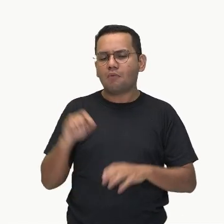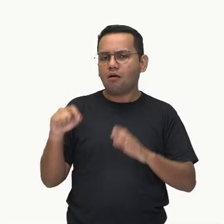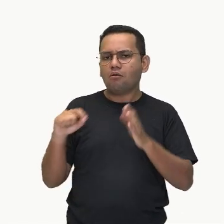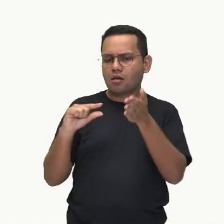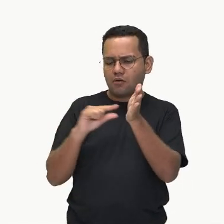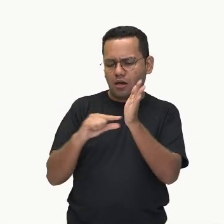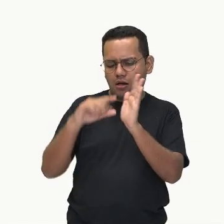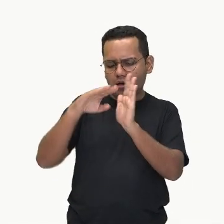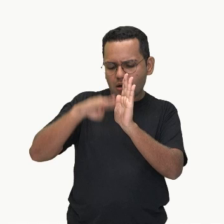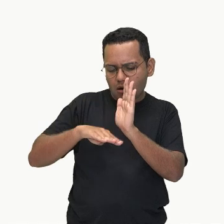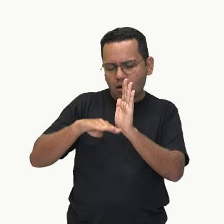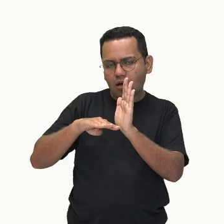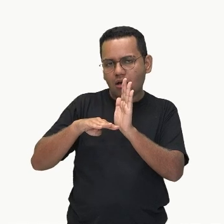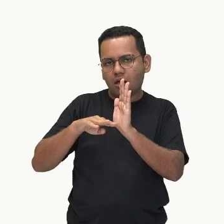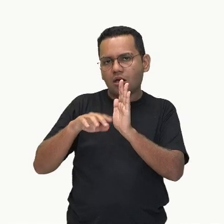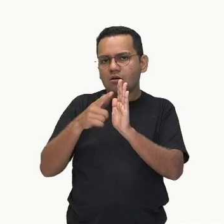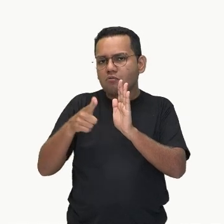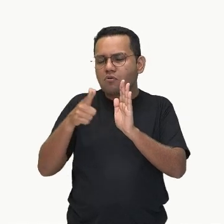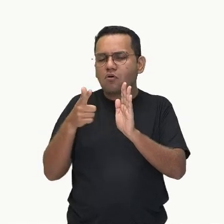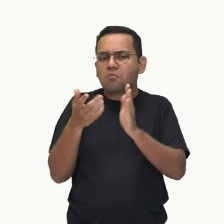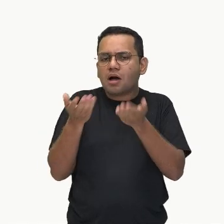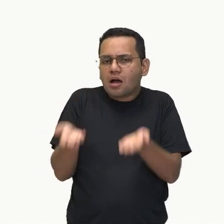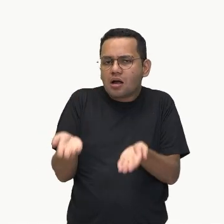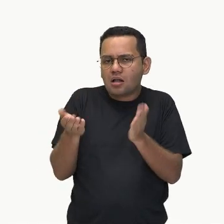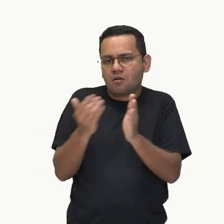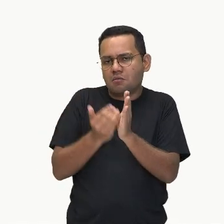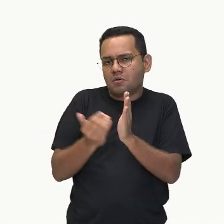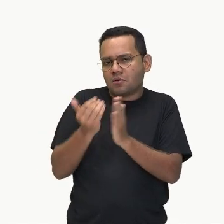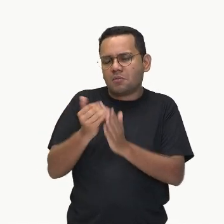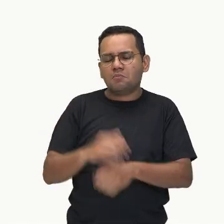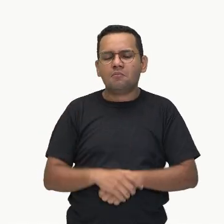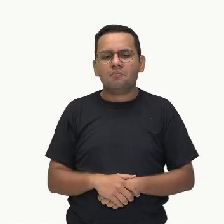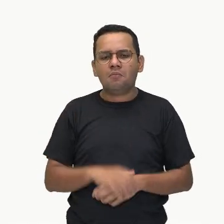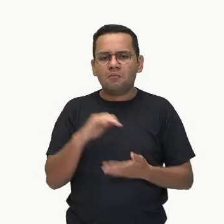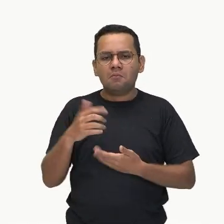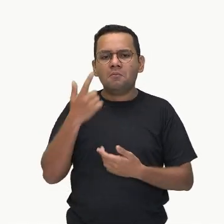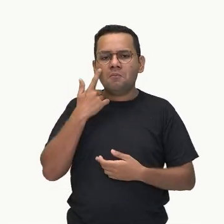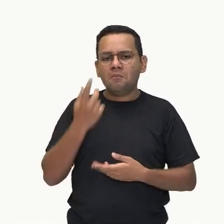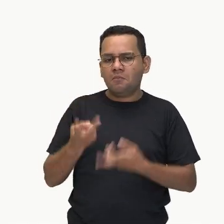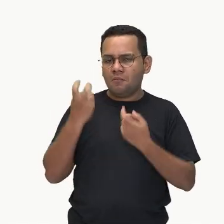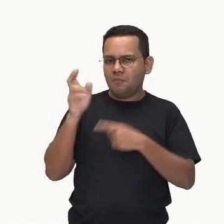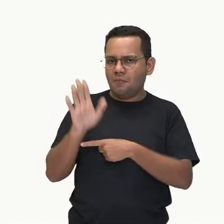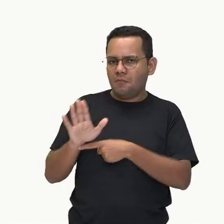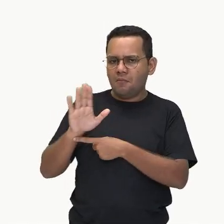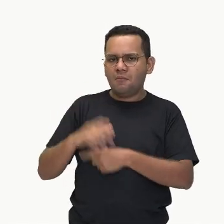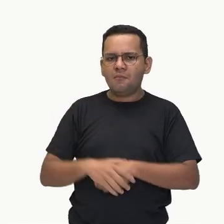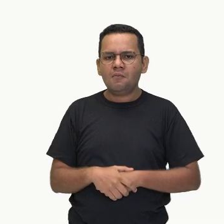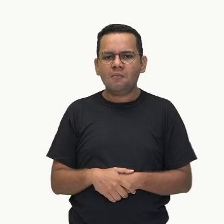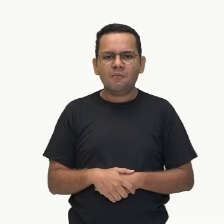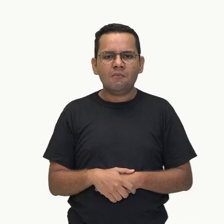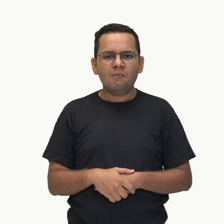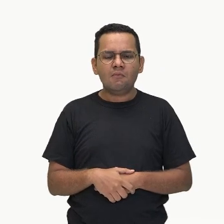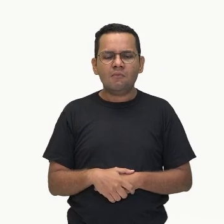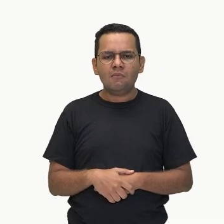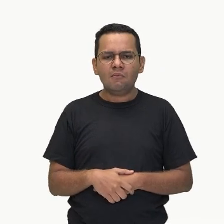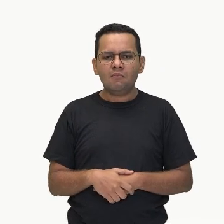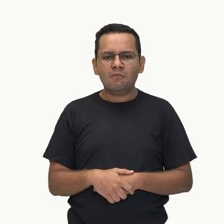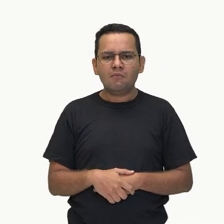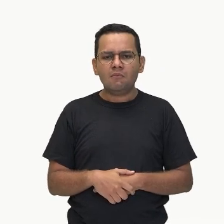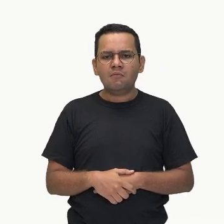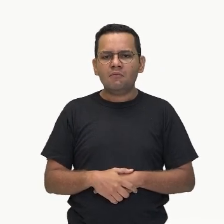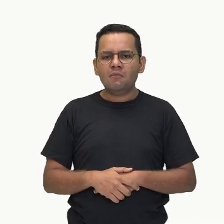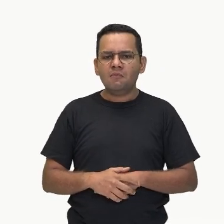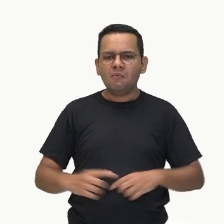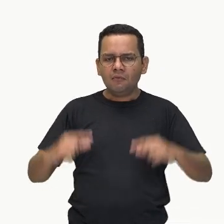do recipiente. Observe na imagem para compreender melhor o processo. Aqui nós temos dois tubos de